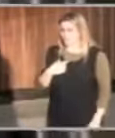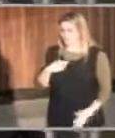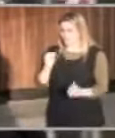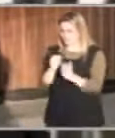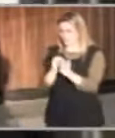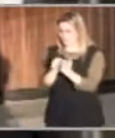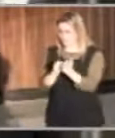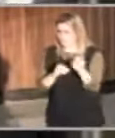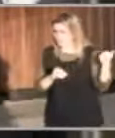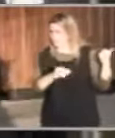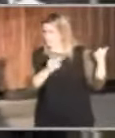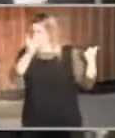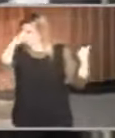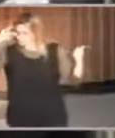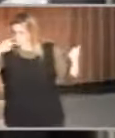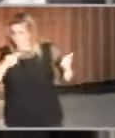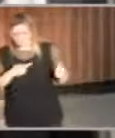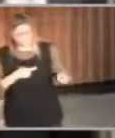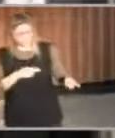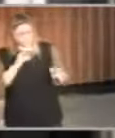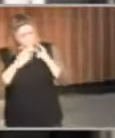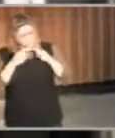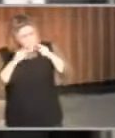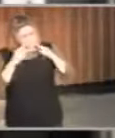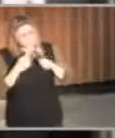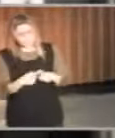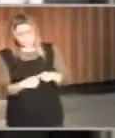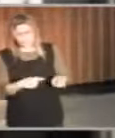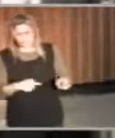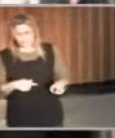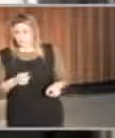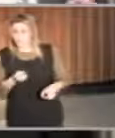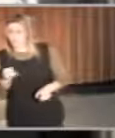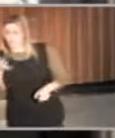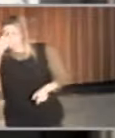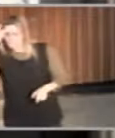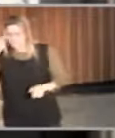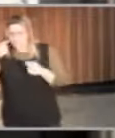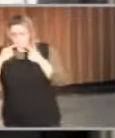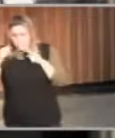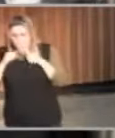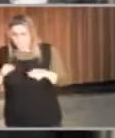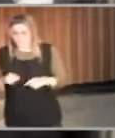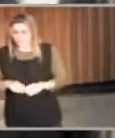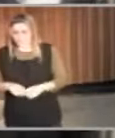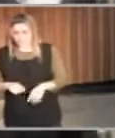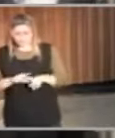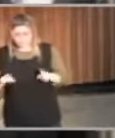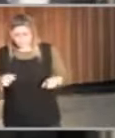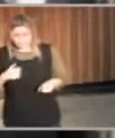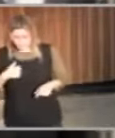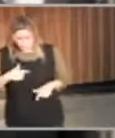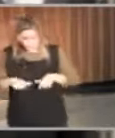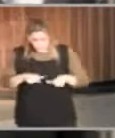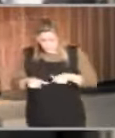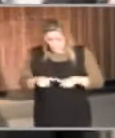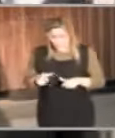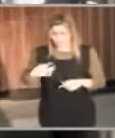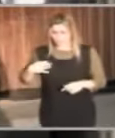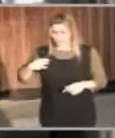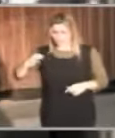assim mas eu não estou entendendo como assim não vou assistir mais culto porque o domingo é o dia do senhor é mas eu só estou trabalhando mas você só